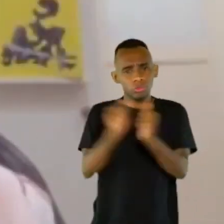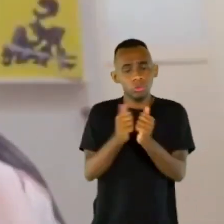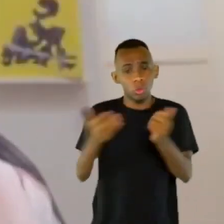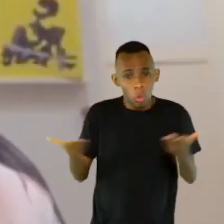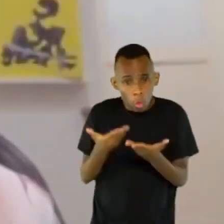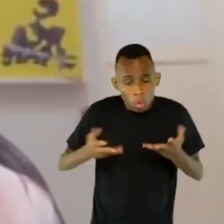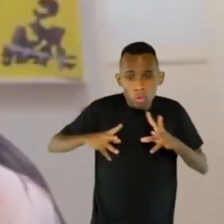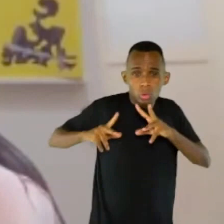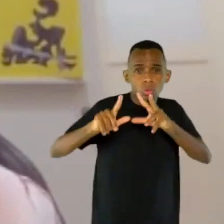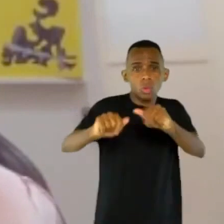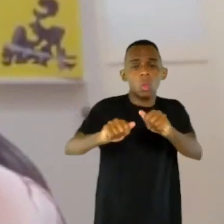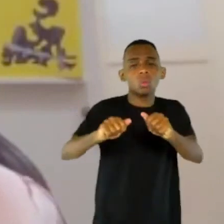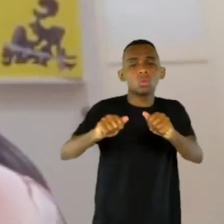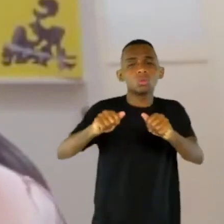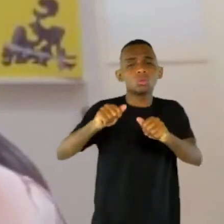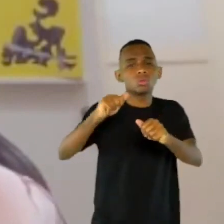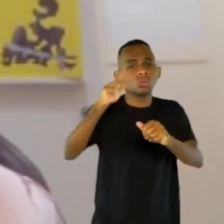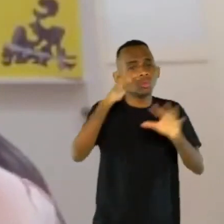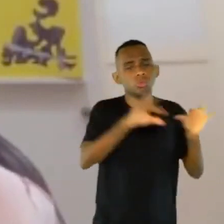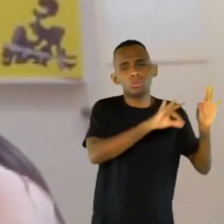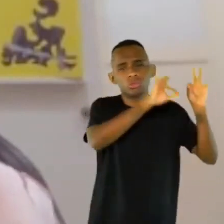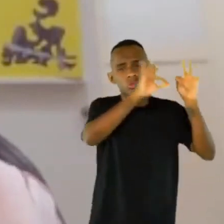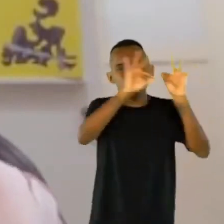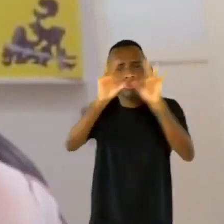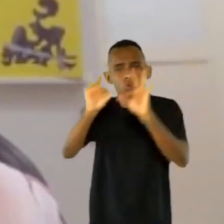com os nossos ouvintes,